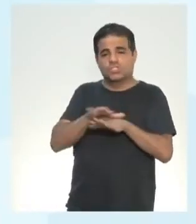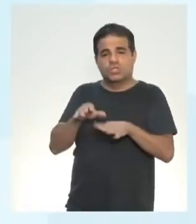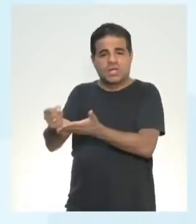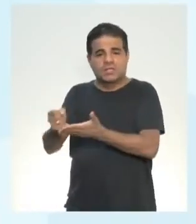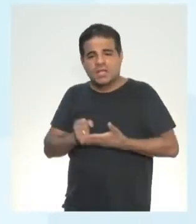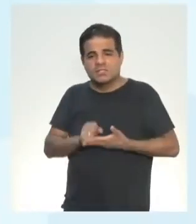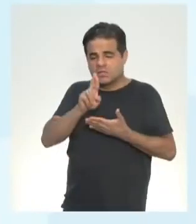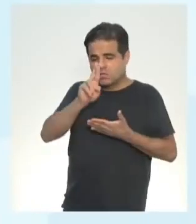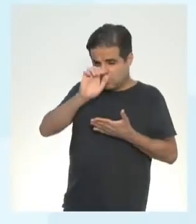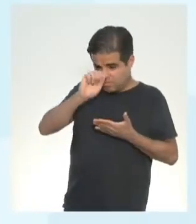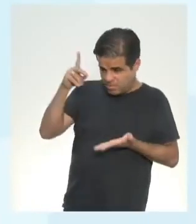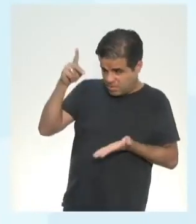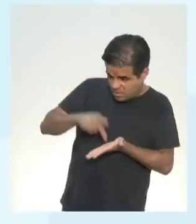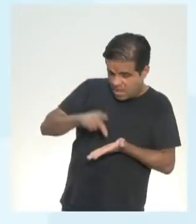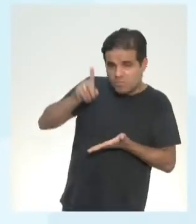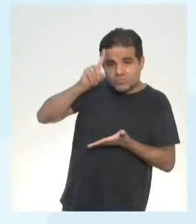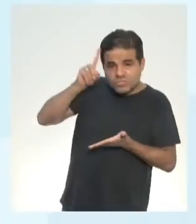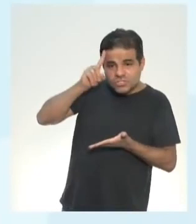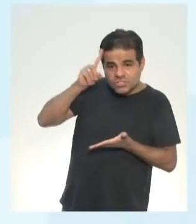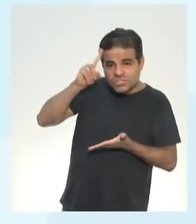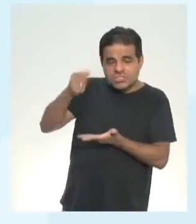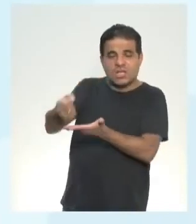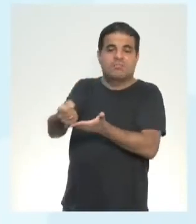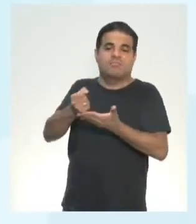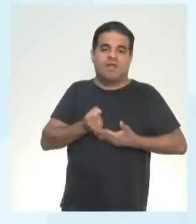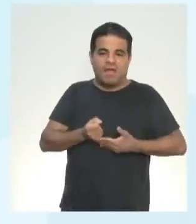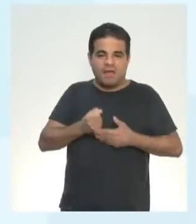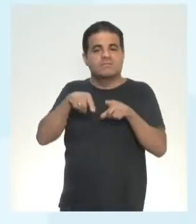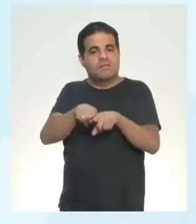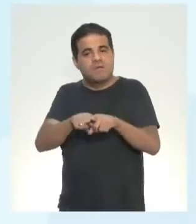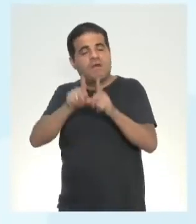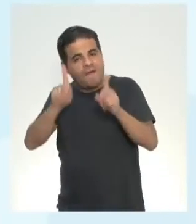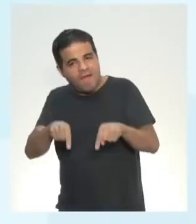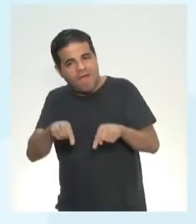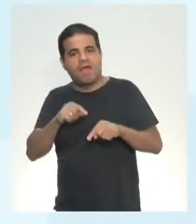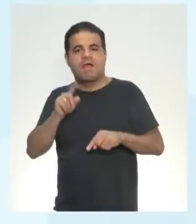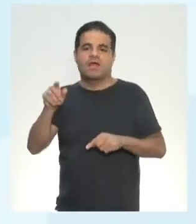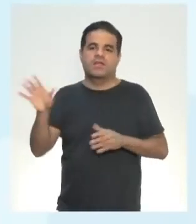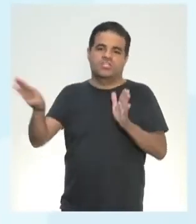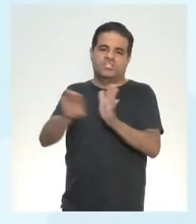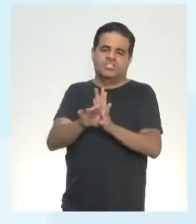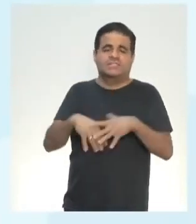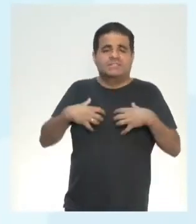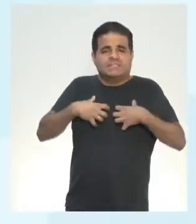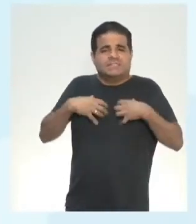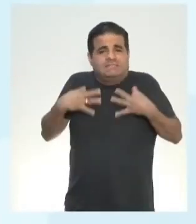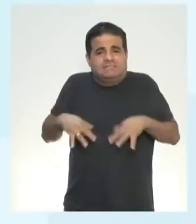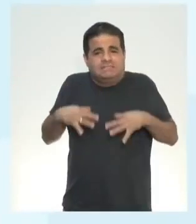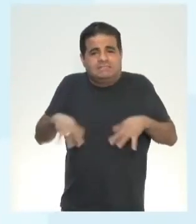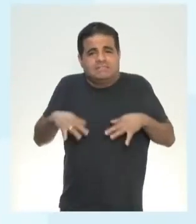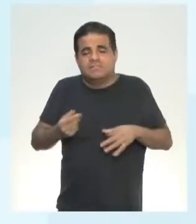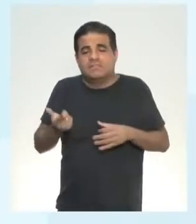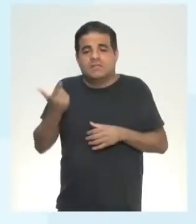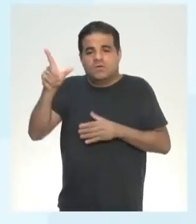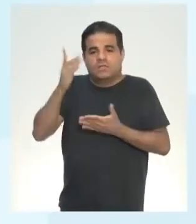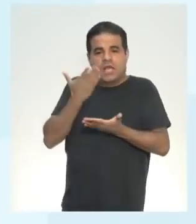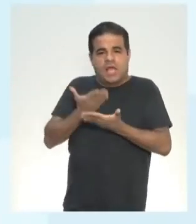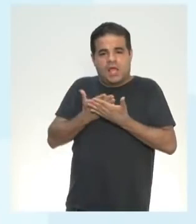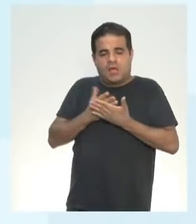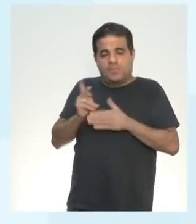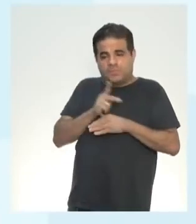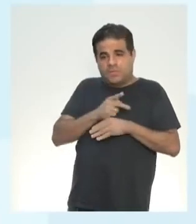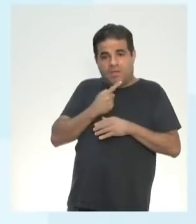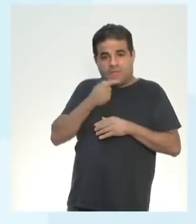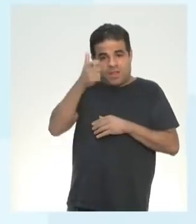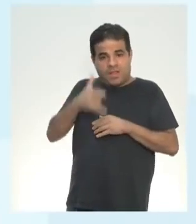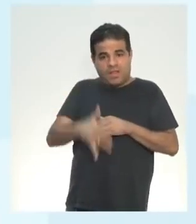o real, trazer o dia a dia, mas vai trazer, sabe, aquilo que chega a doer, como eu disse na outra aula. O pessoal já está falando